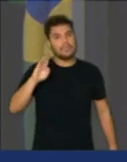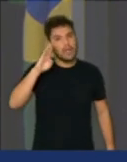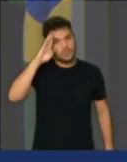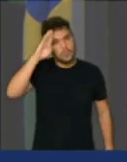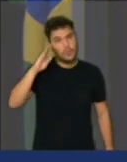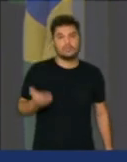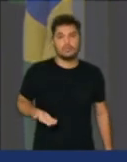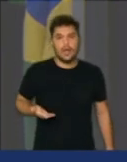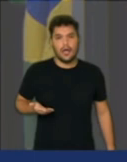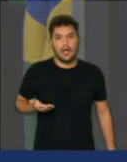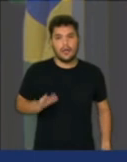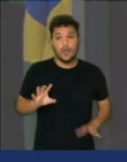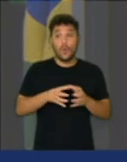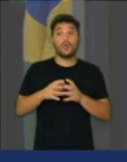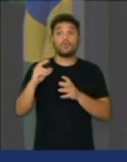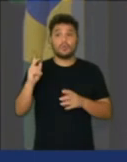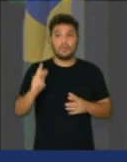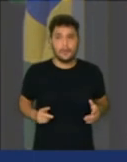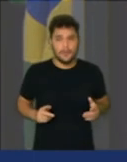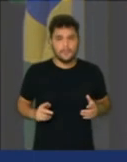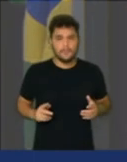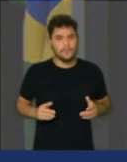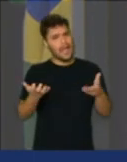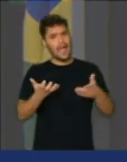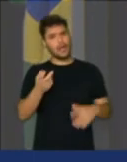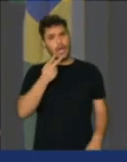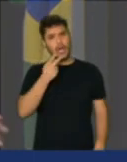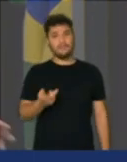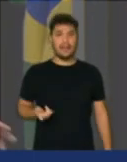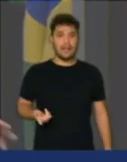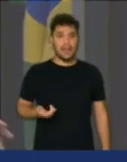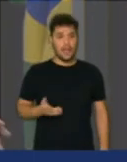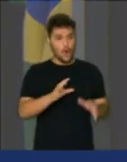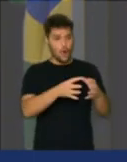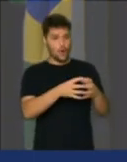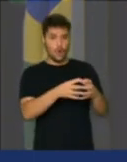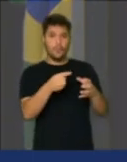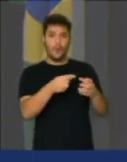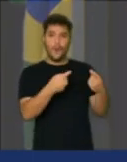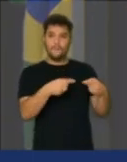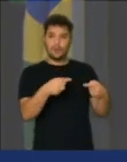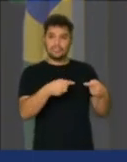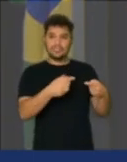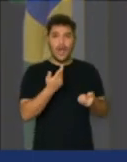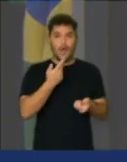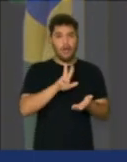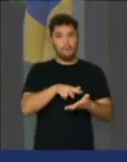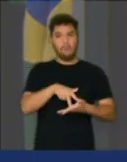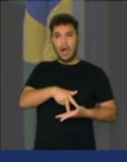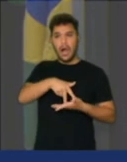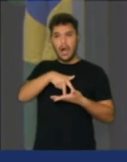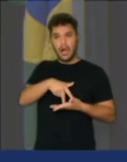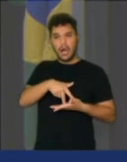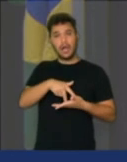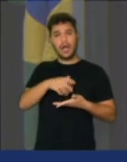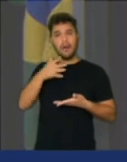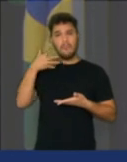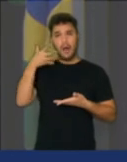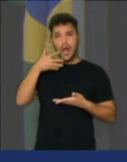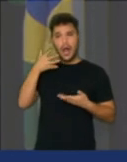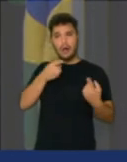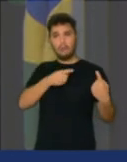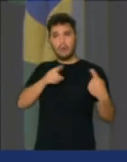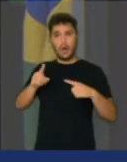Bolsonaro e os seus aliados. Aí a gente ouve o pessoal da oposição usando tribuna para atacar